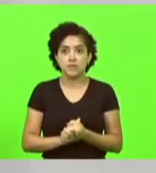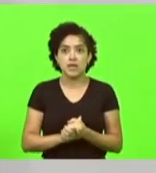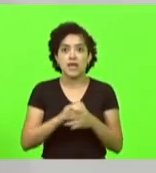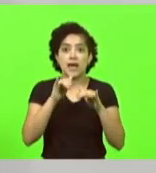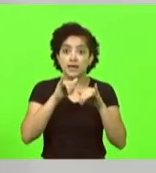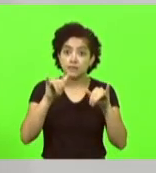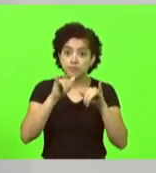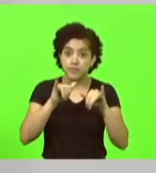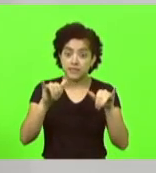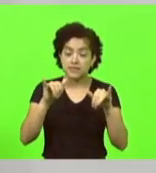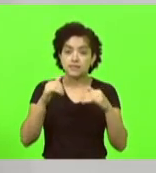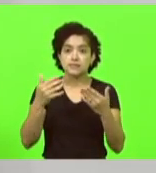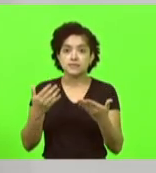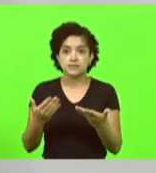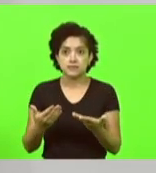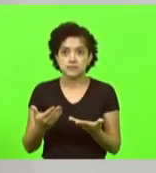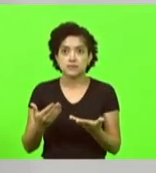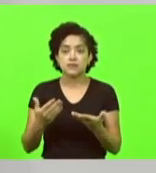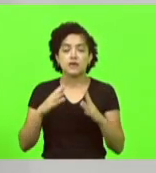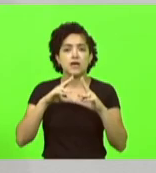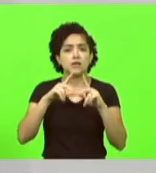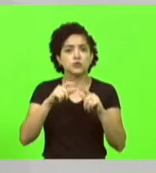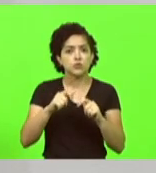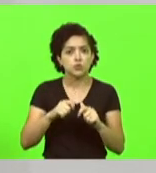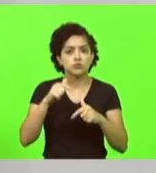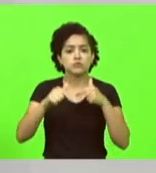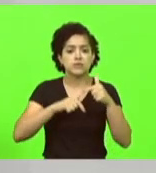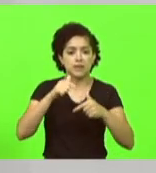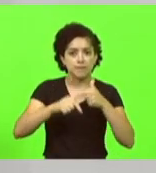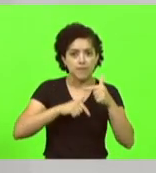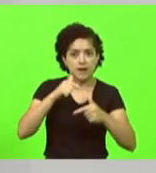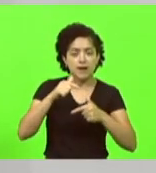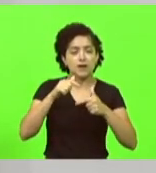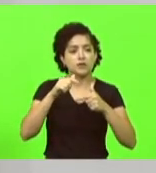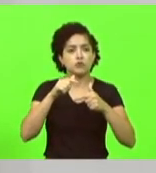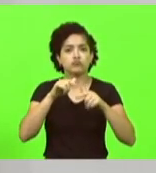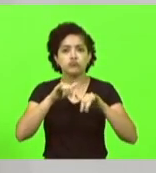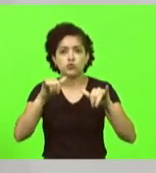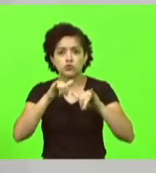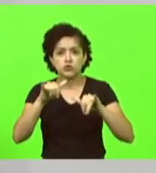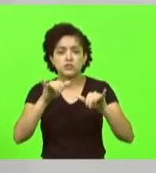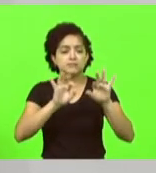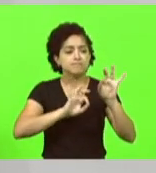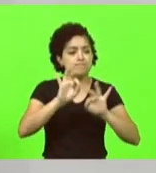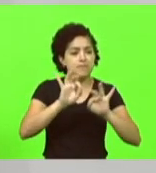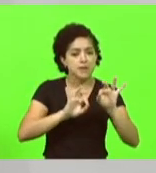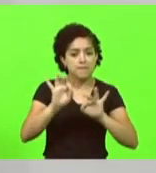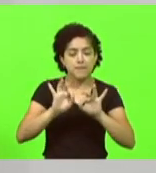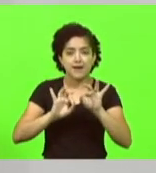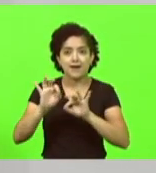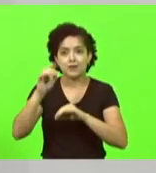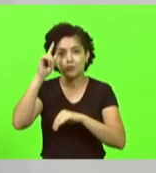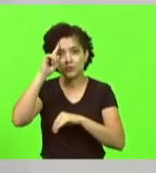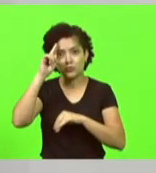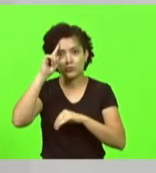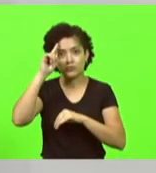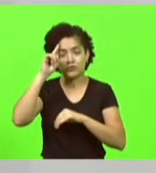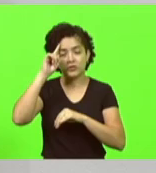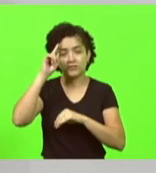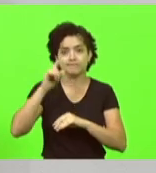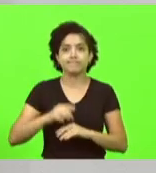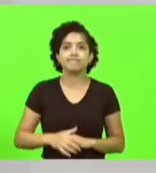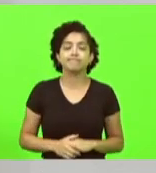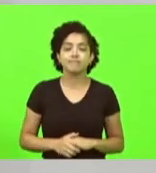todos, aqueles que fazem as notícias do nosso dia a dia.